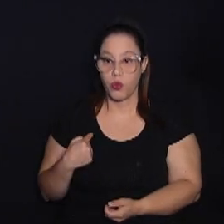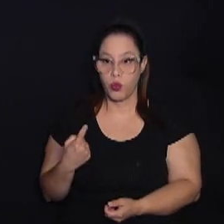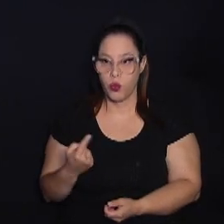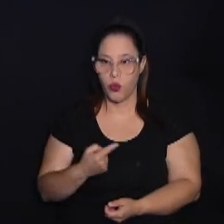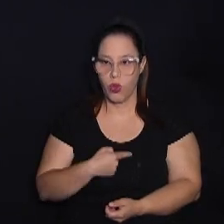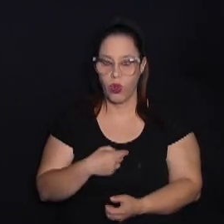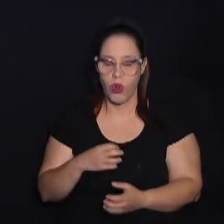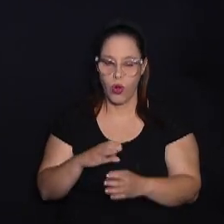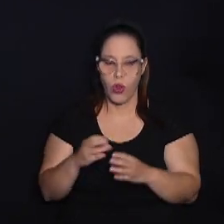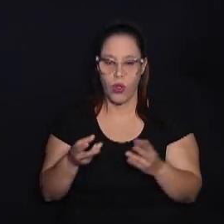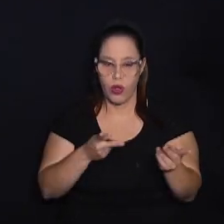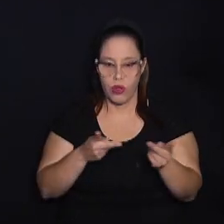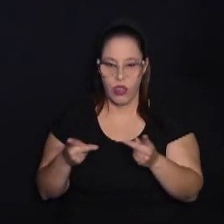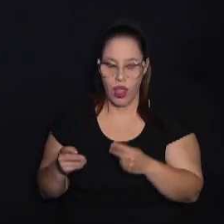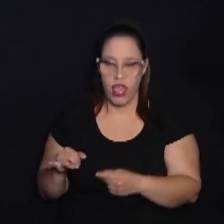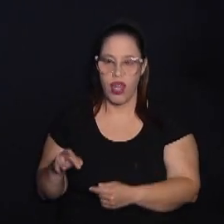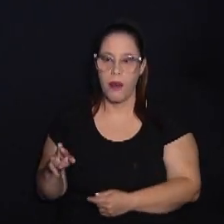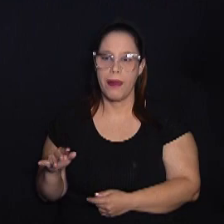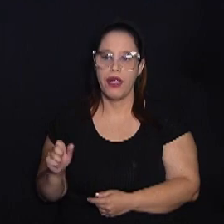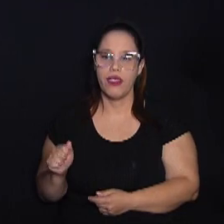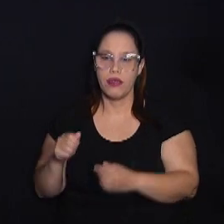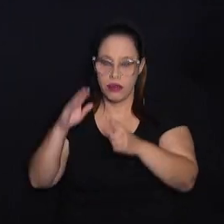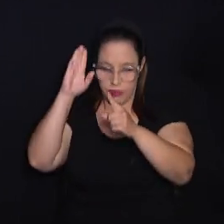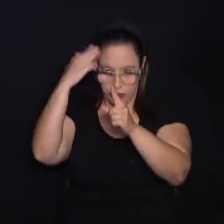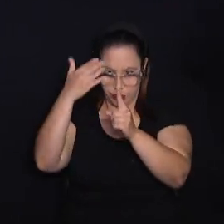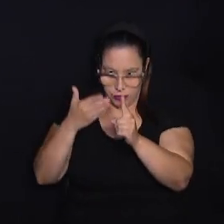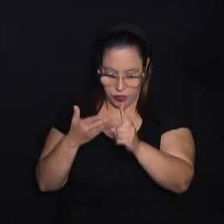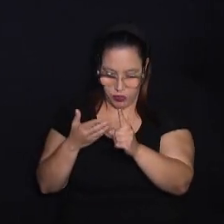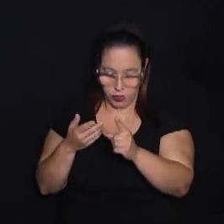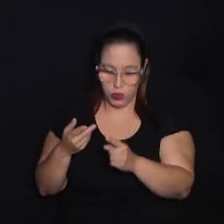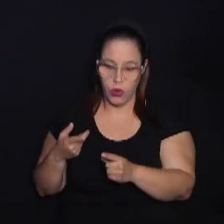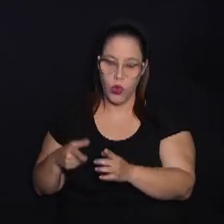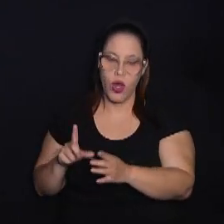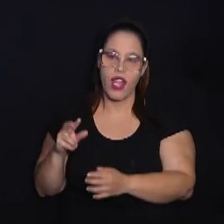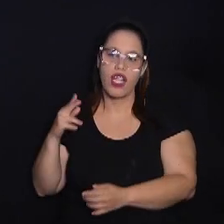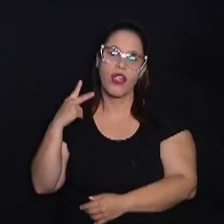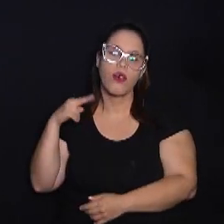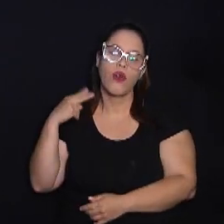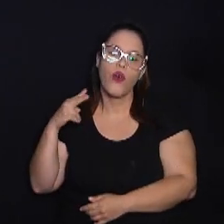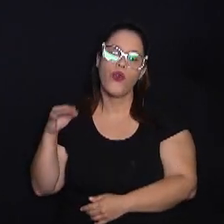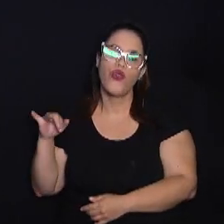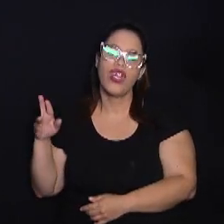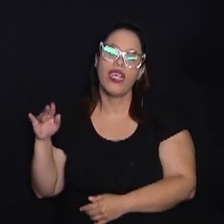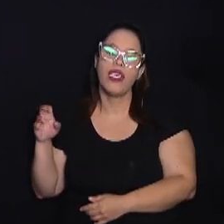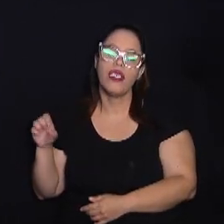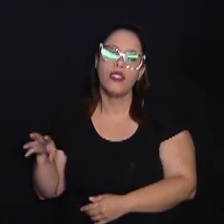Nós convidamos agora a tribuna para suas homenagens, o ex-vereador da Câmara, Vinícius Gratti.